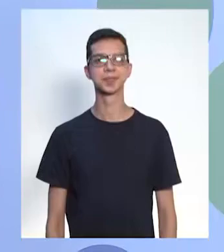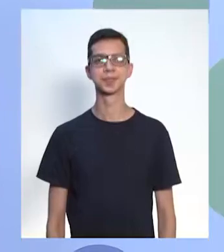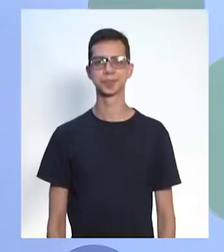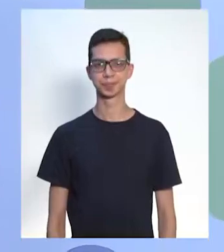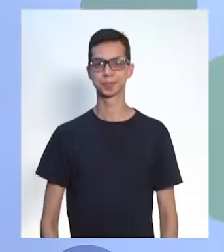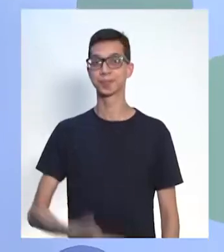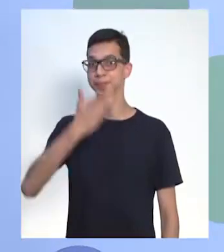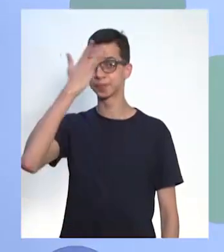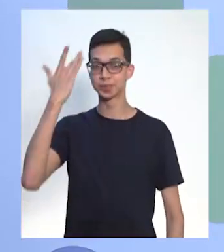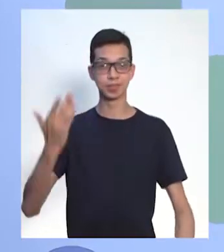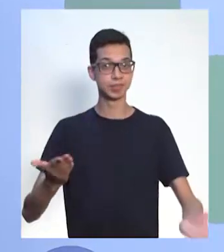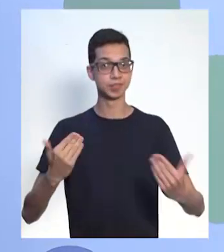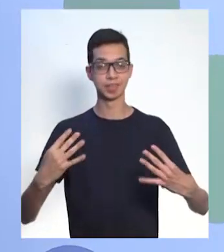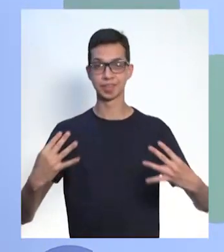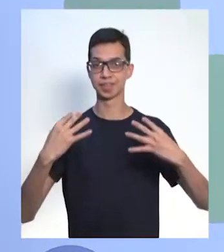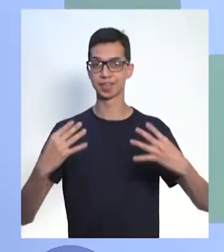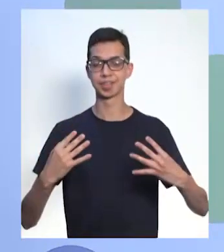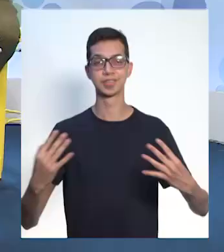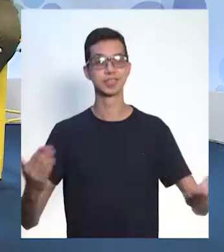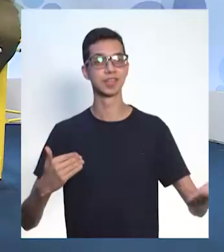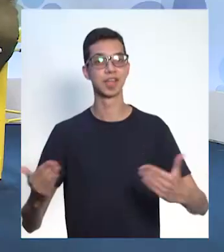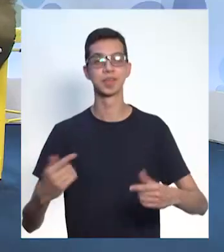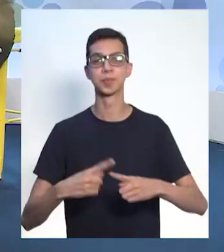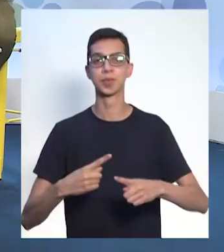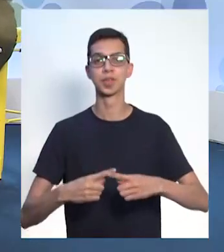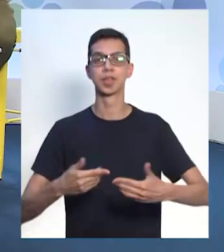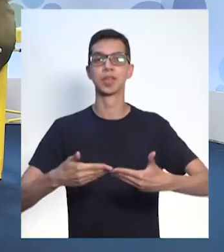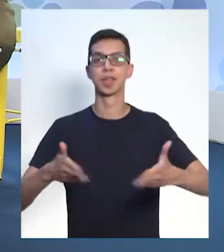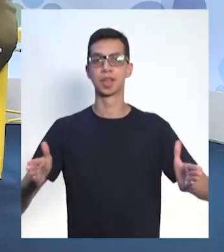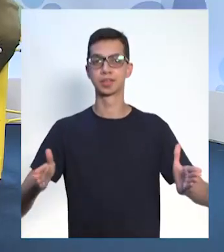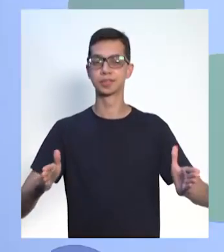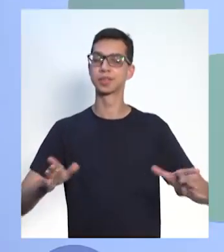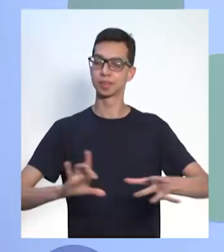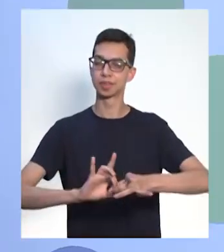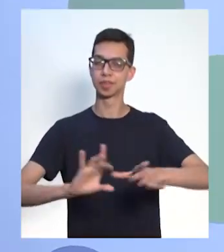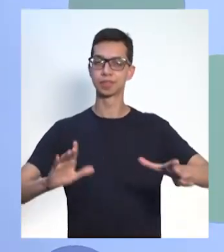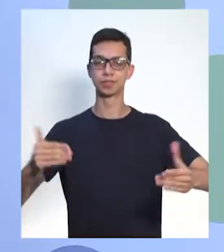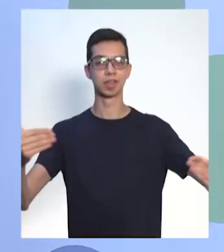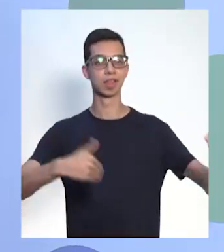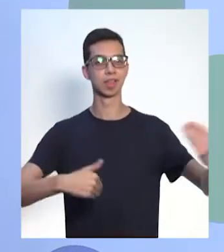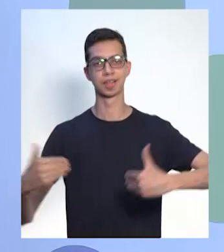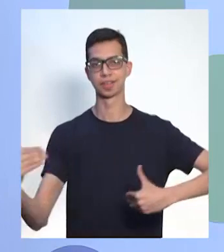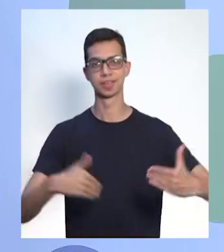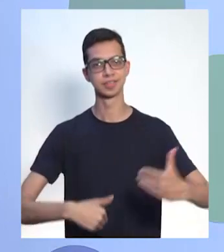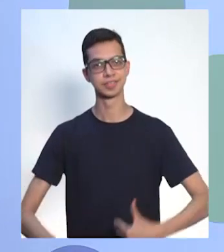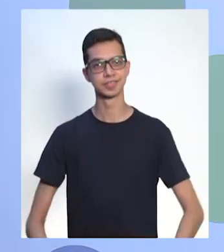Entra, pessoal. É o diretor tocando o sinal aí, hein, galera? A porta tá aberta. Pode entrar. Vamos.